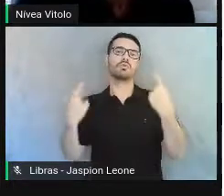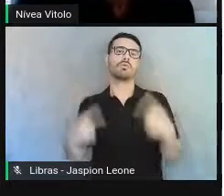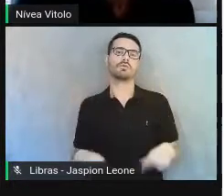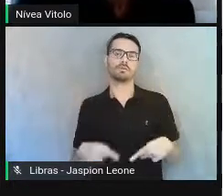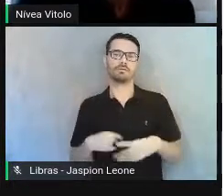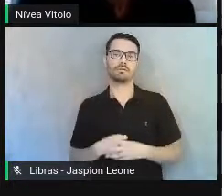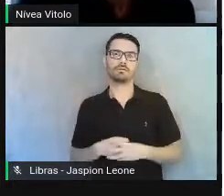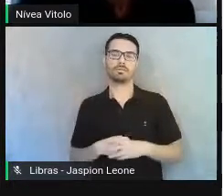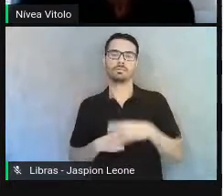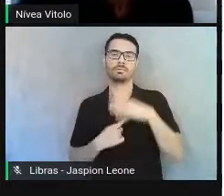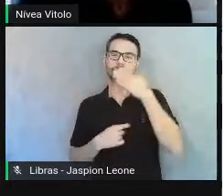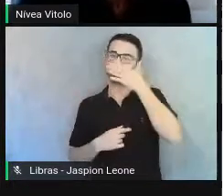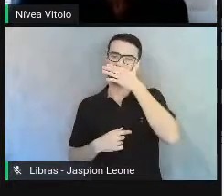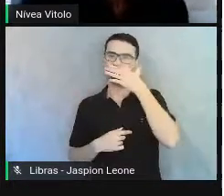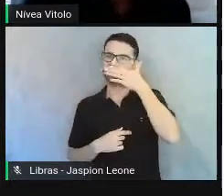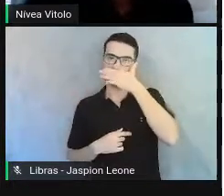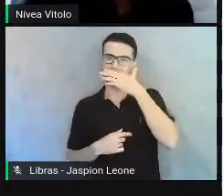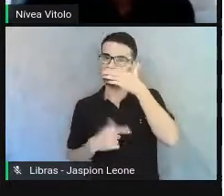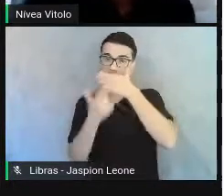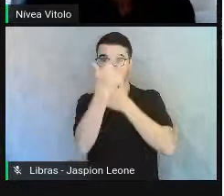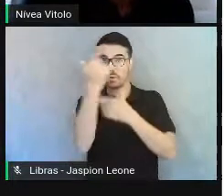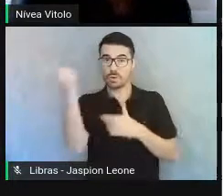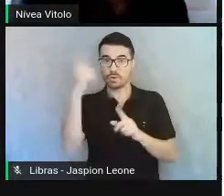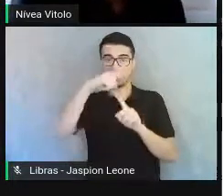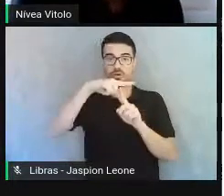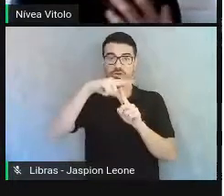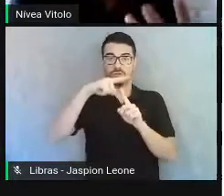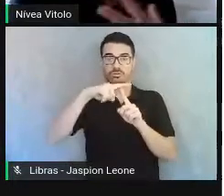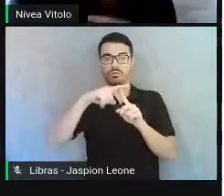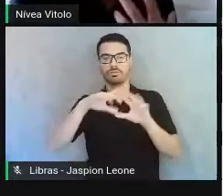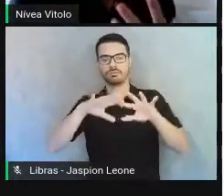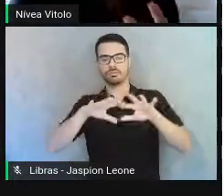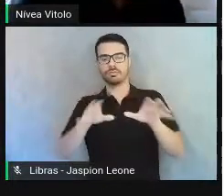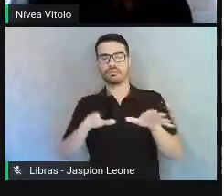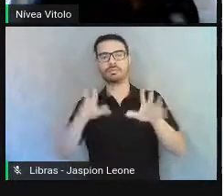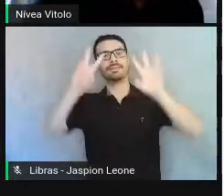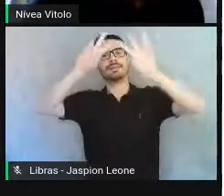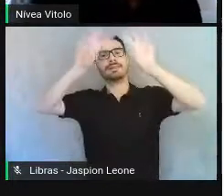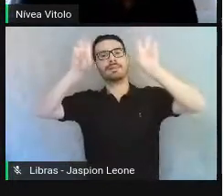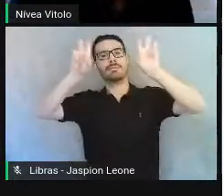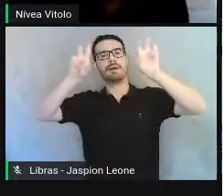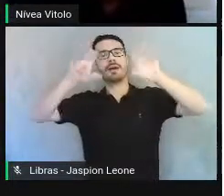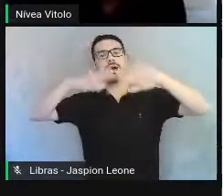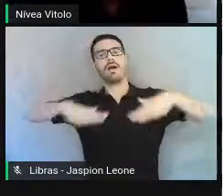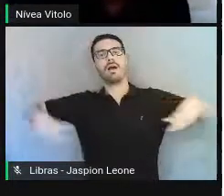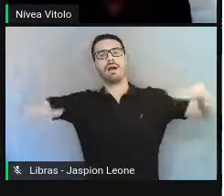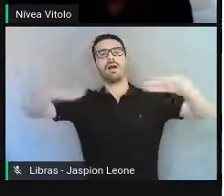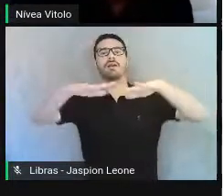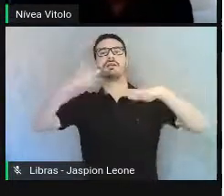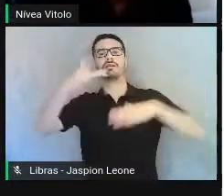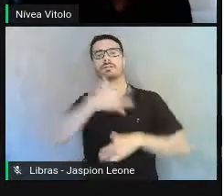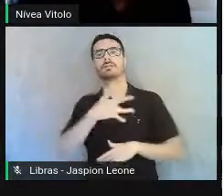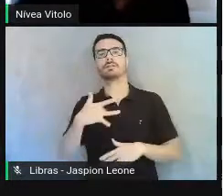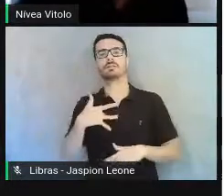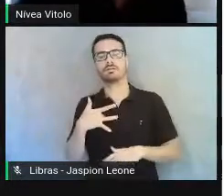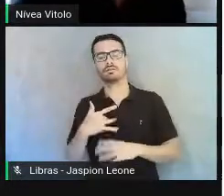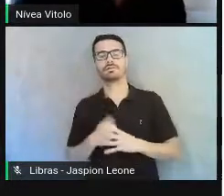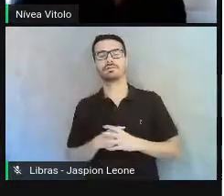um outro tipo de classificação que eu usei foi a dos temas da saúde, para saber aí também quais os temas preferidos pelos